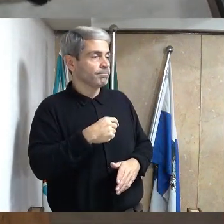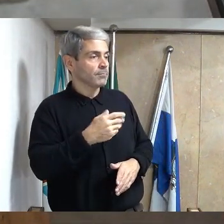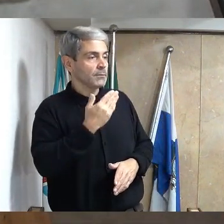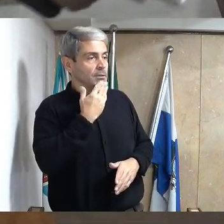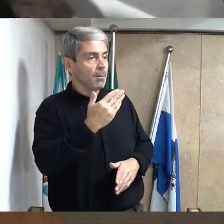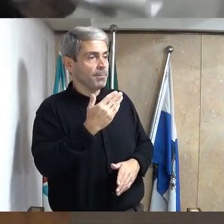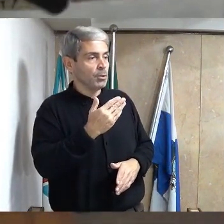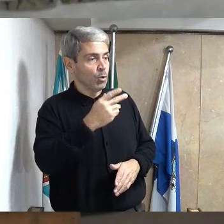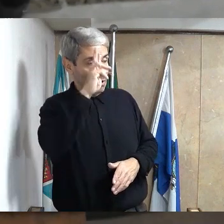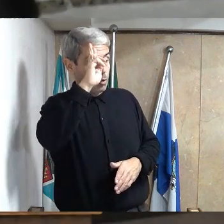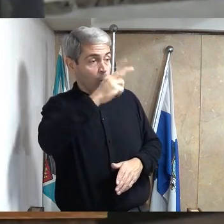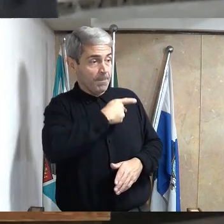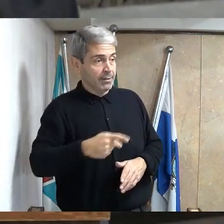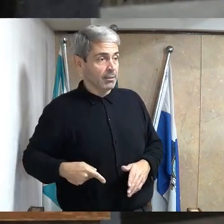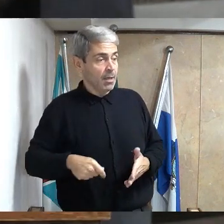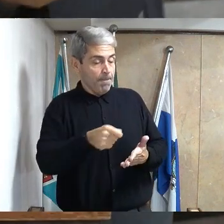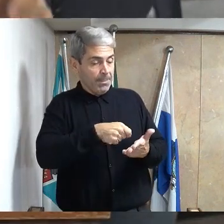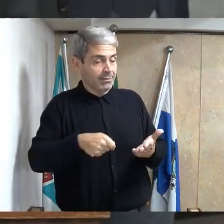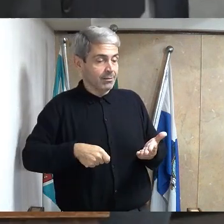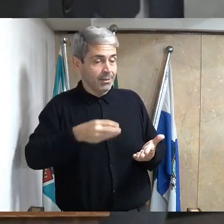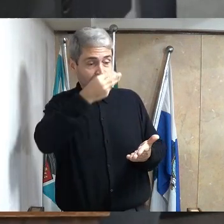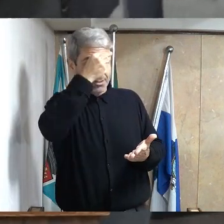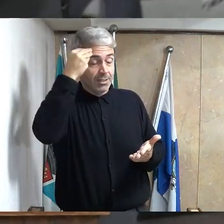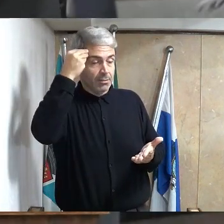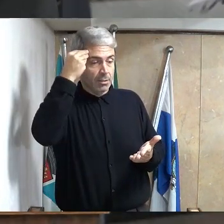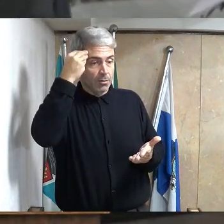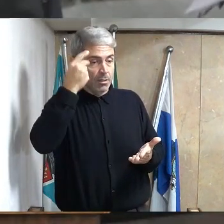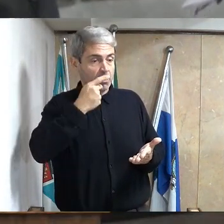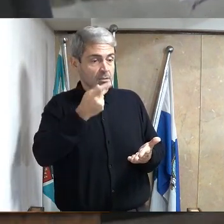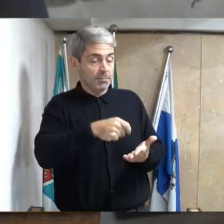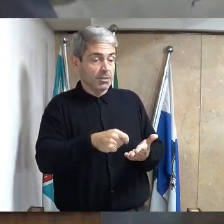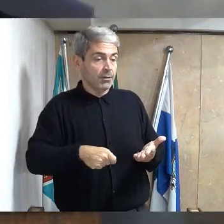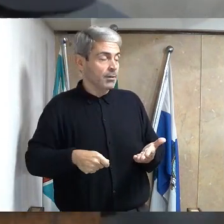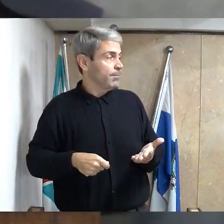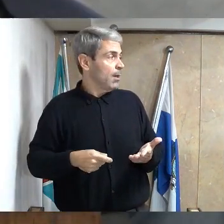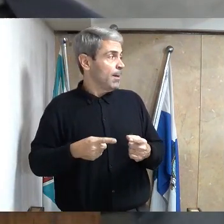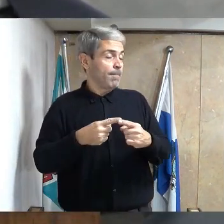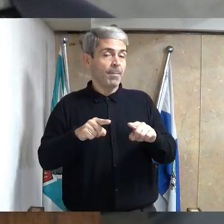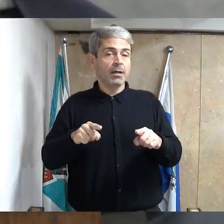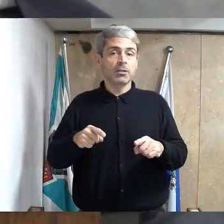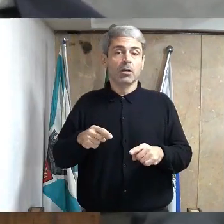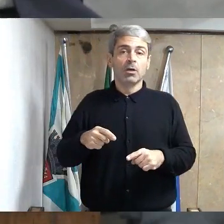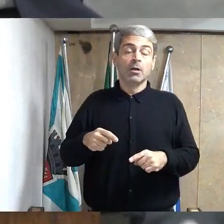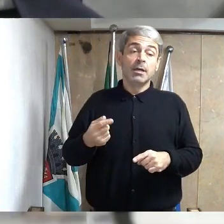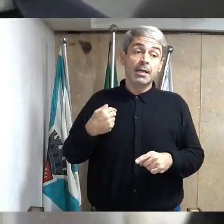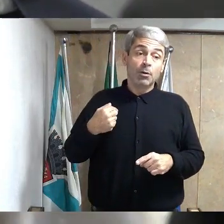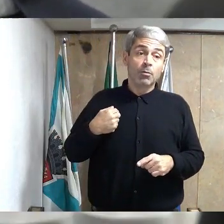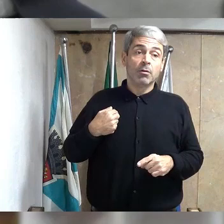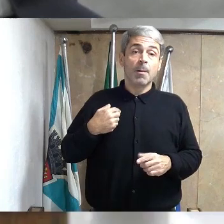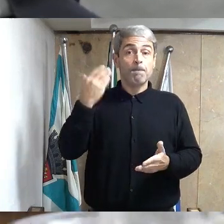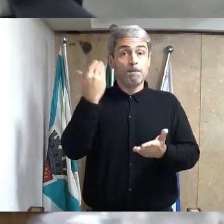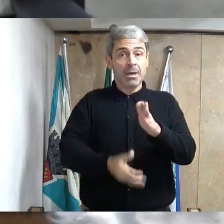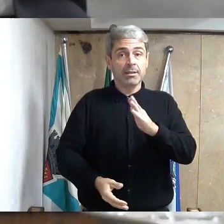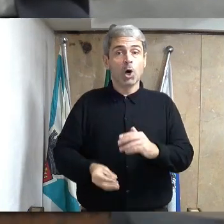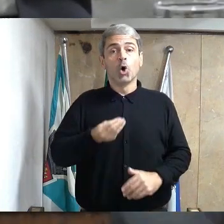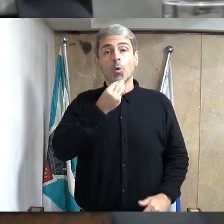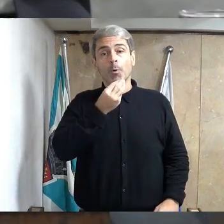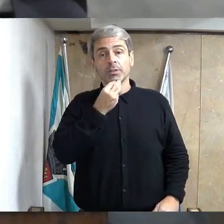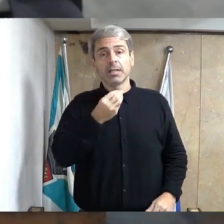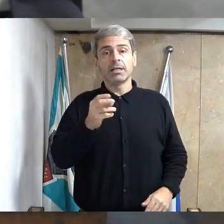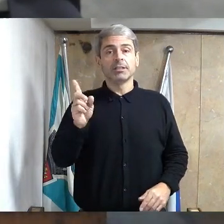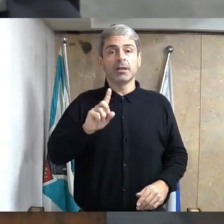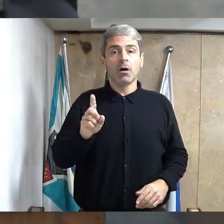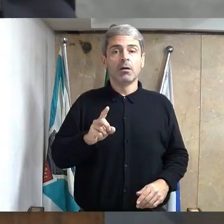para escrever, mas ele acabou não me escrevendo. Mas eu não podia perder essa oportunidade